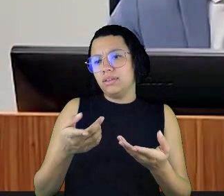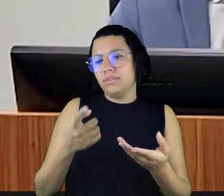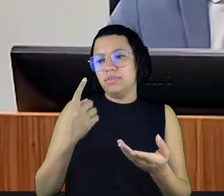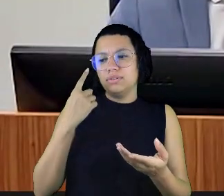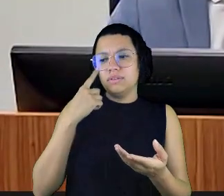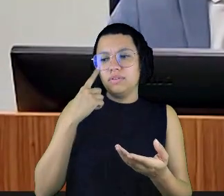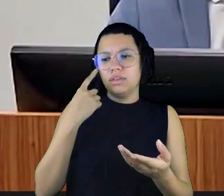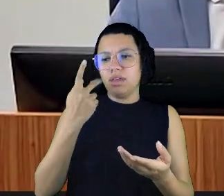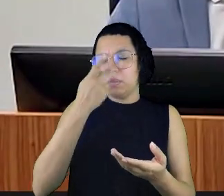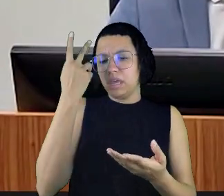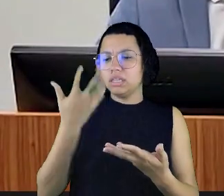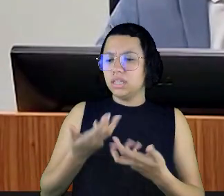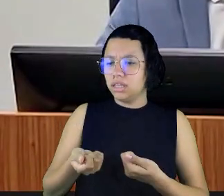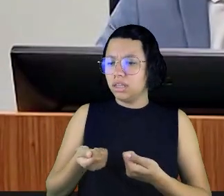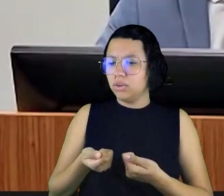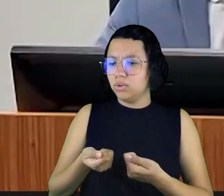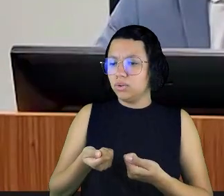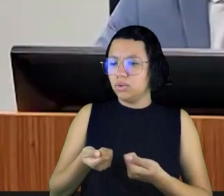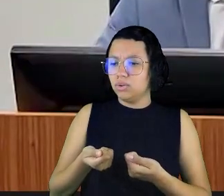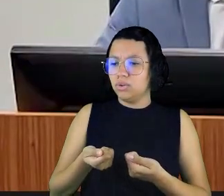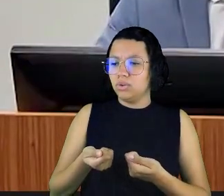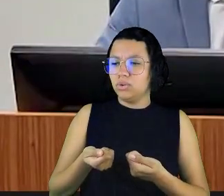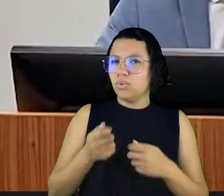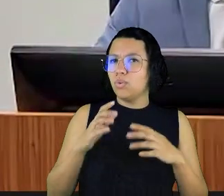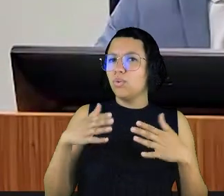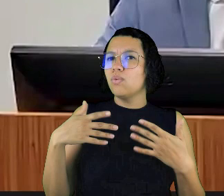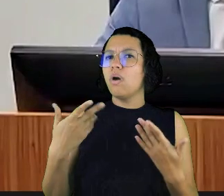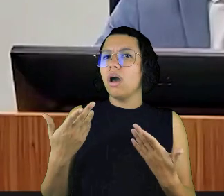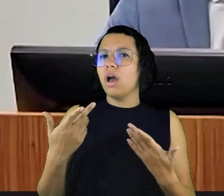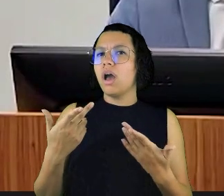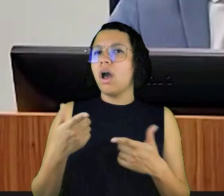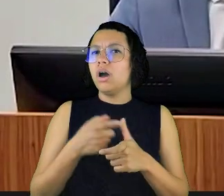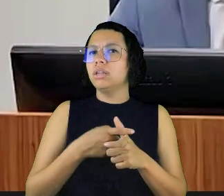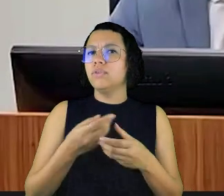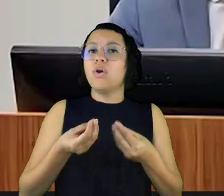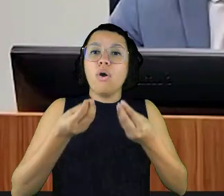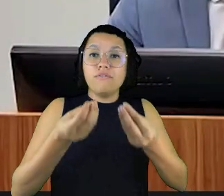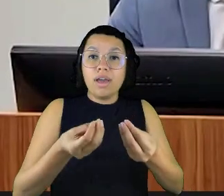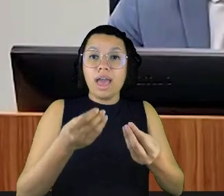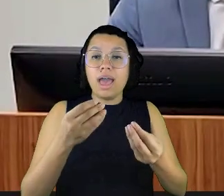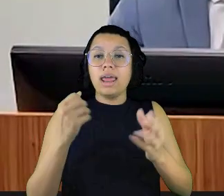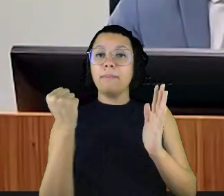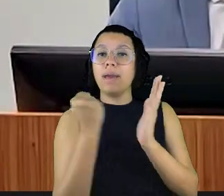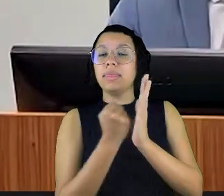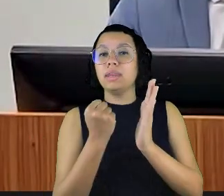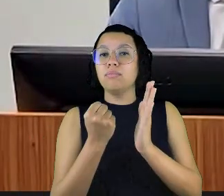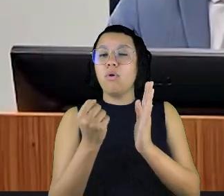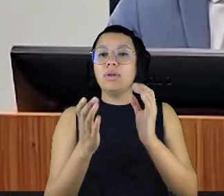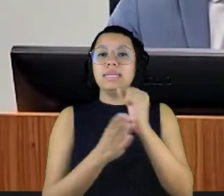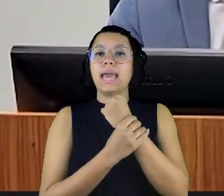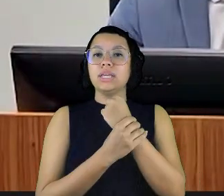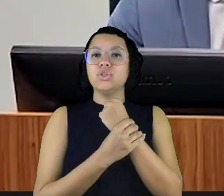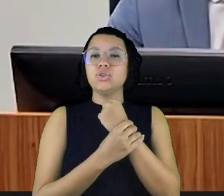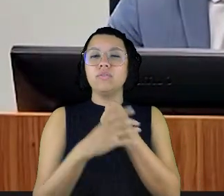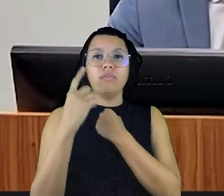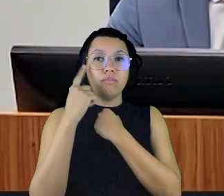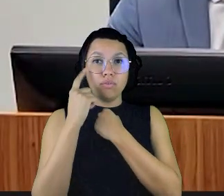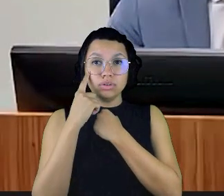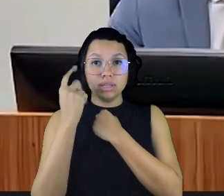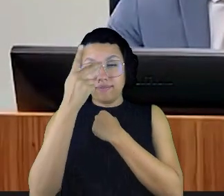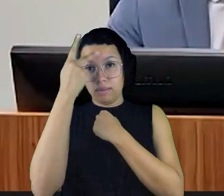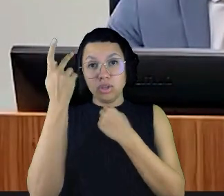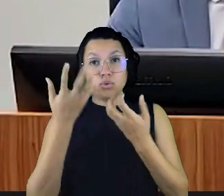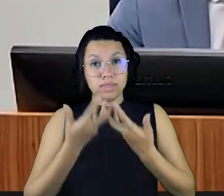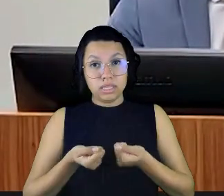Quando o devedor oferece bem garantia, você vê alguém aceitando? Porque me dá a impressão que